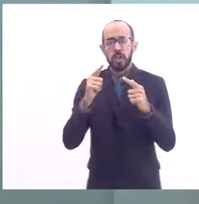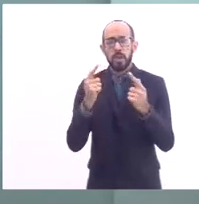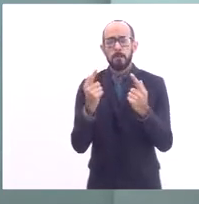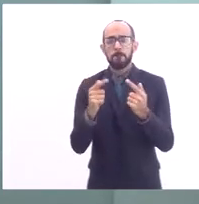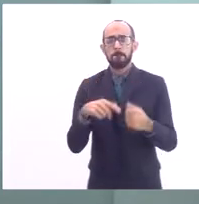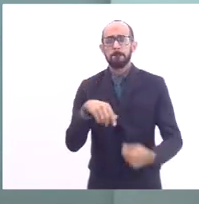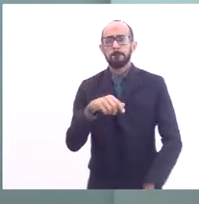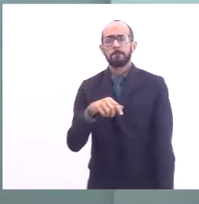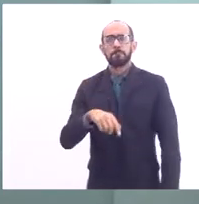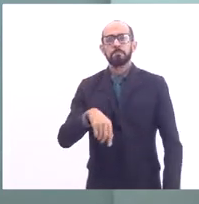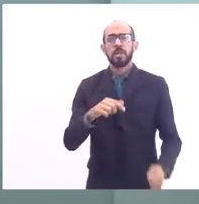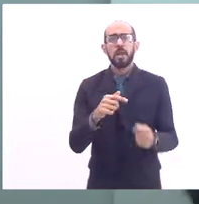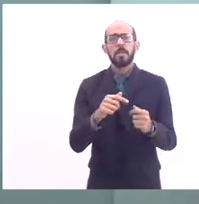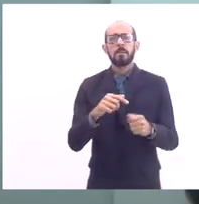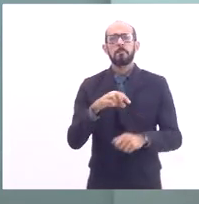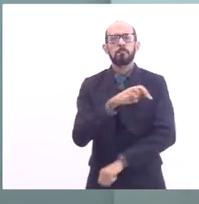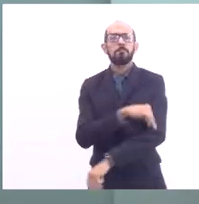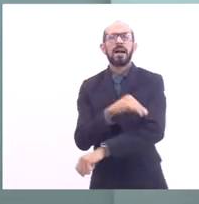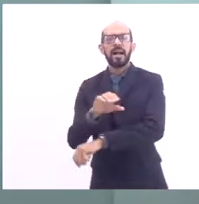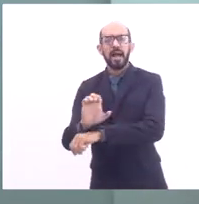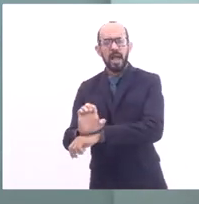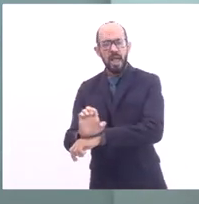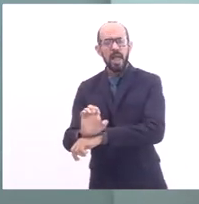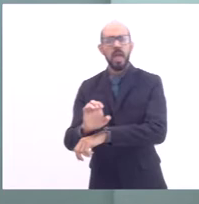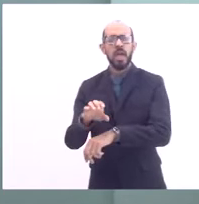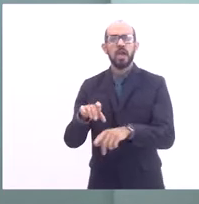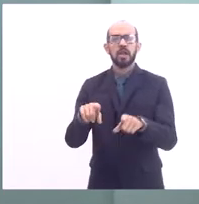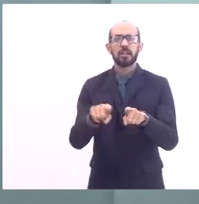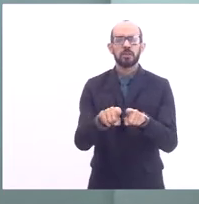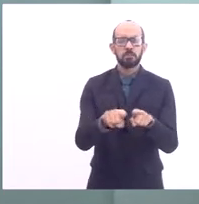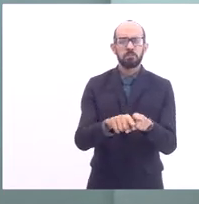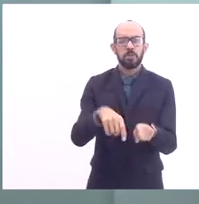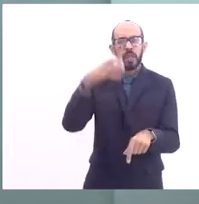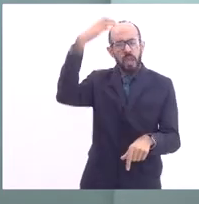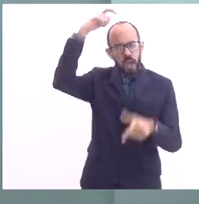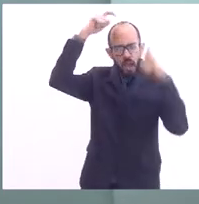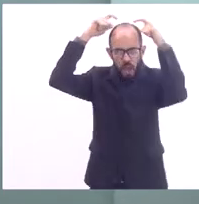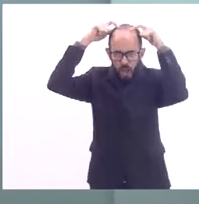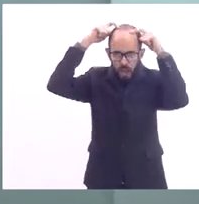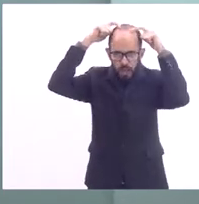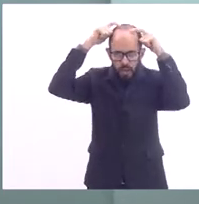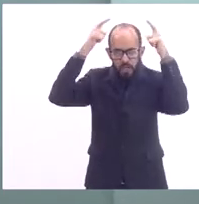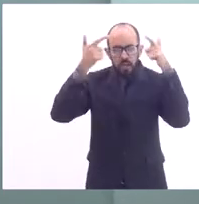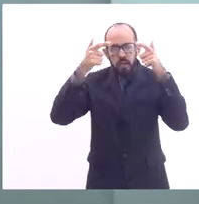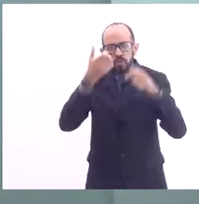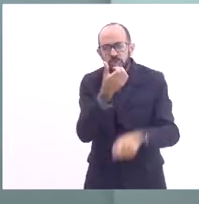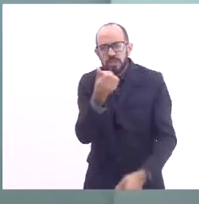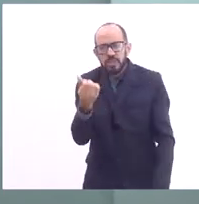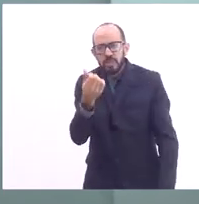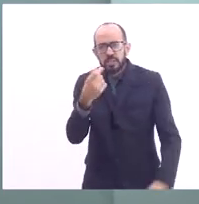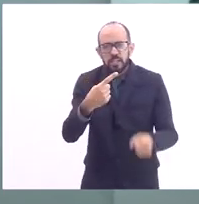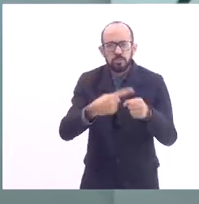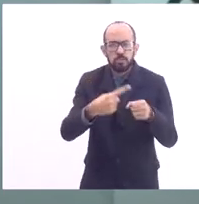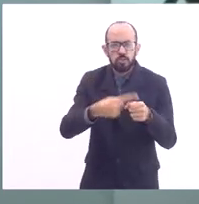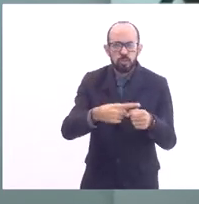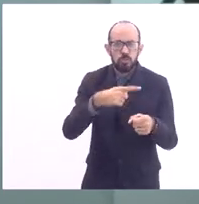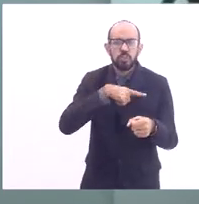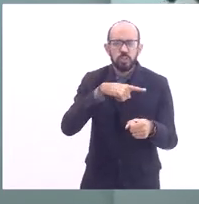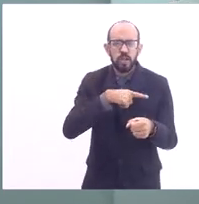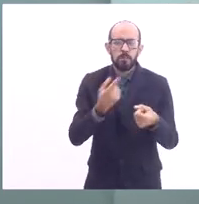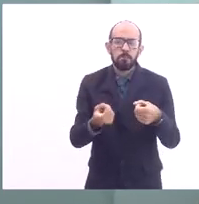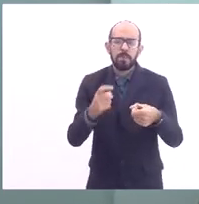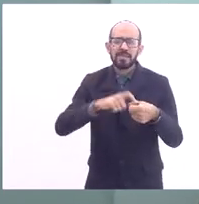de Angra, com a Prefeitura também de Maricá, alguns convênios que nós temos. Dos 66 municípios, já temos aí parceria com